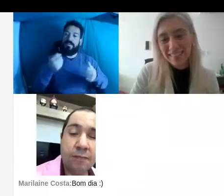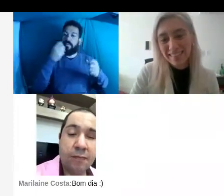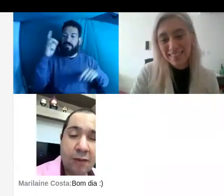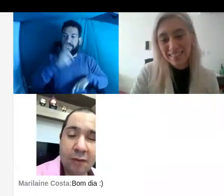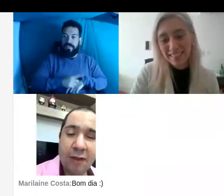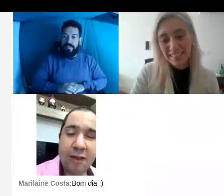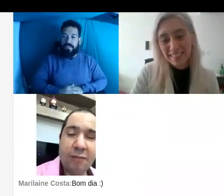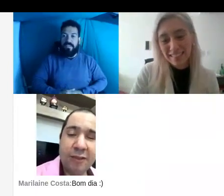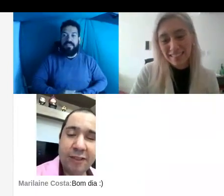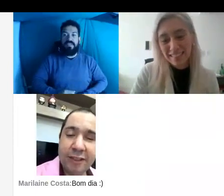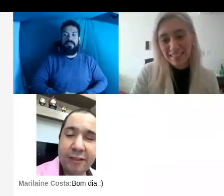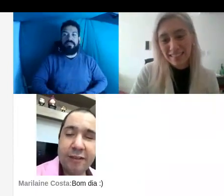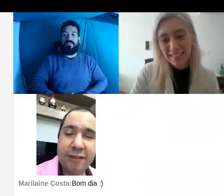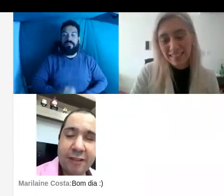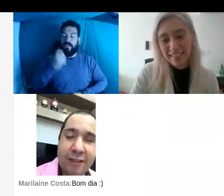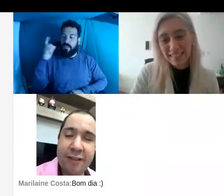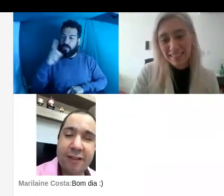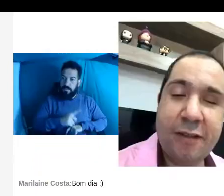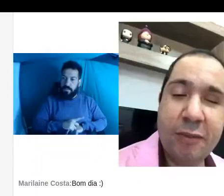Olá, bom dia.